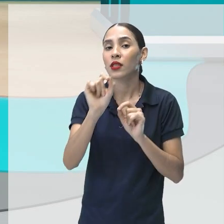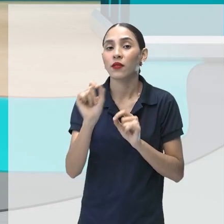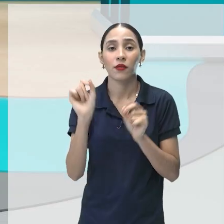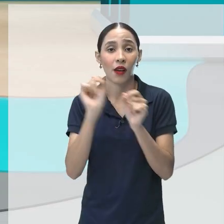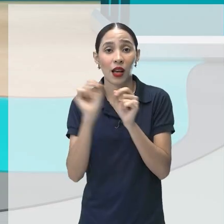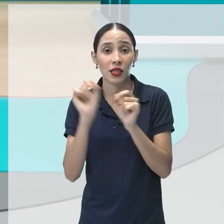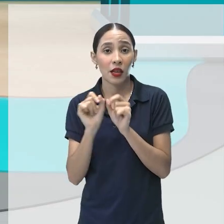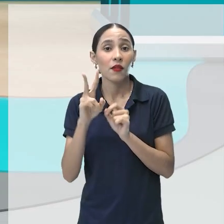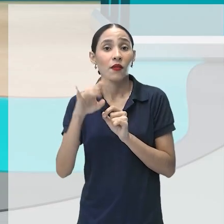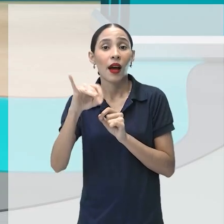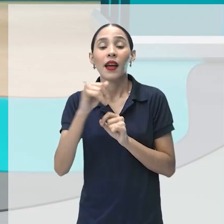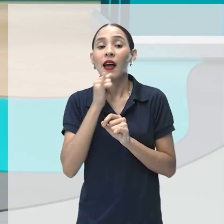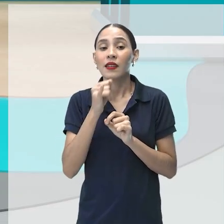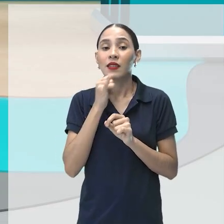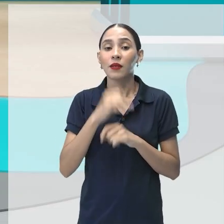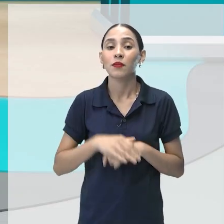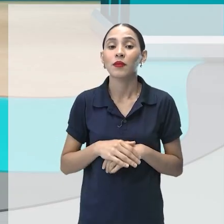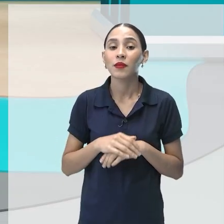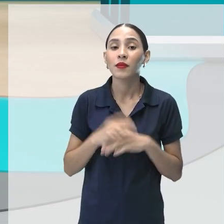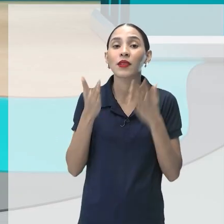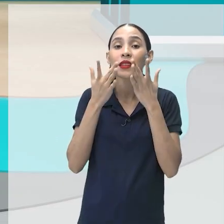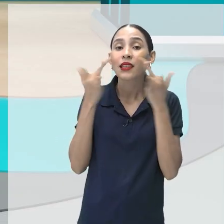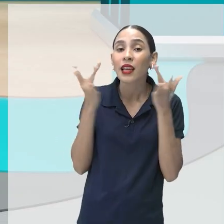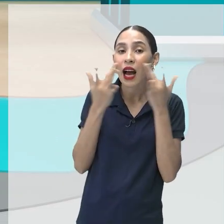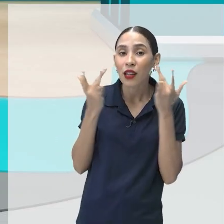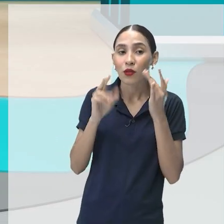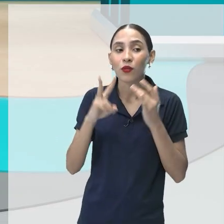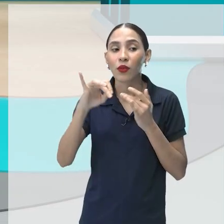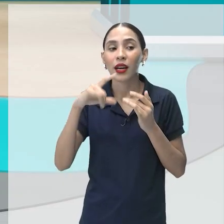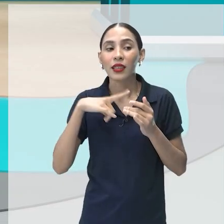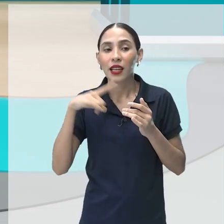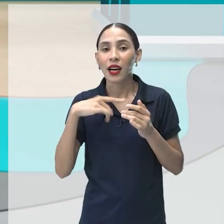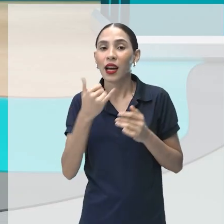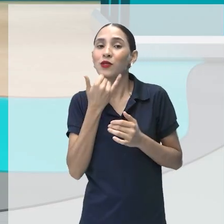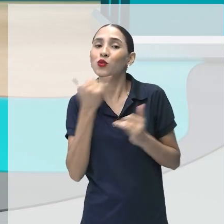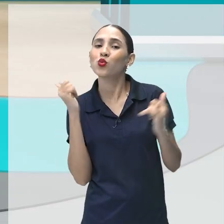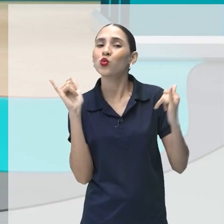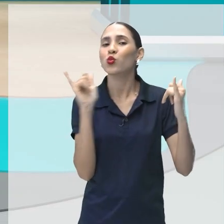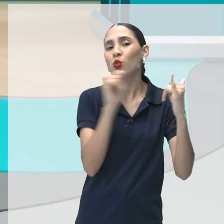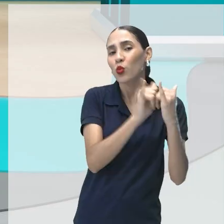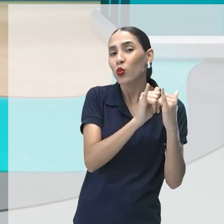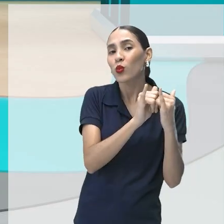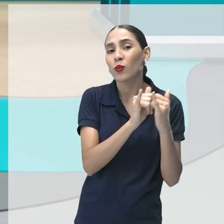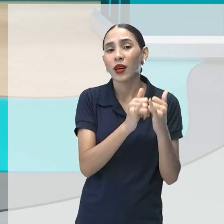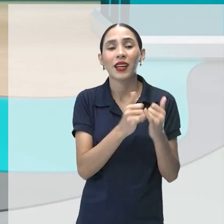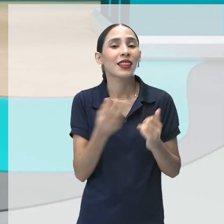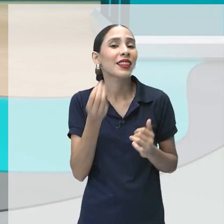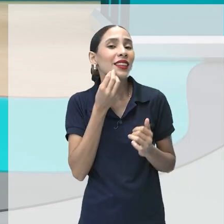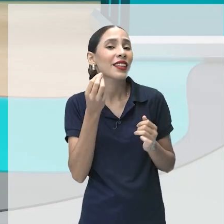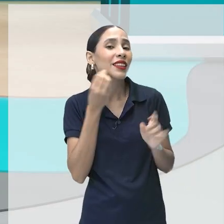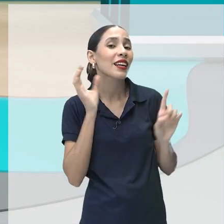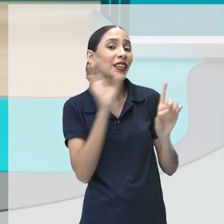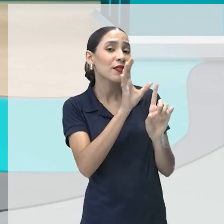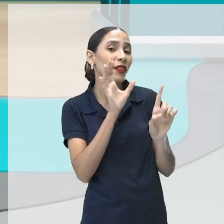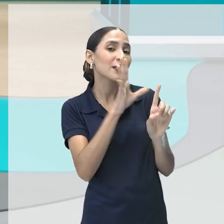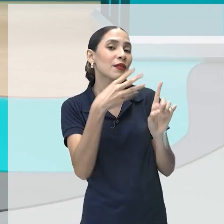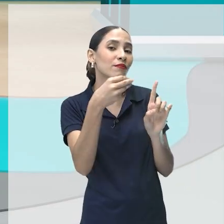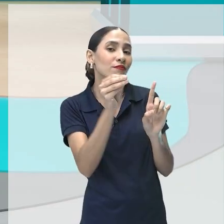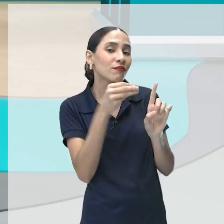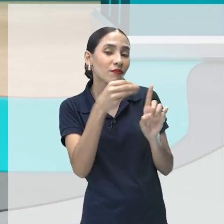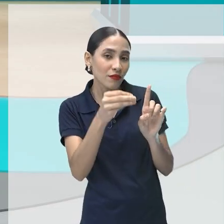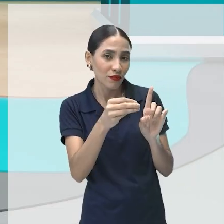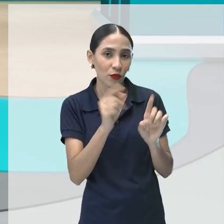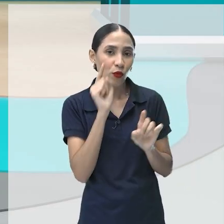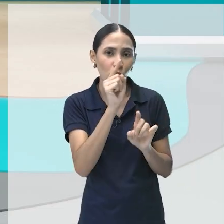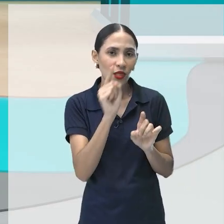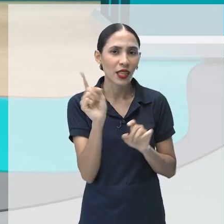fazer? Você vai fazer a teatralidade, vai dar uma desculpa ali, vai convencer a sua mãe que você não